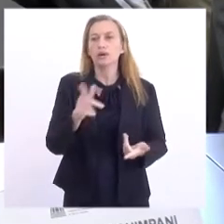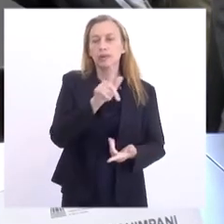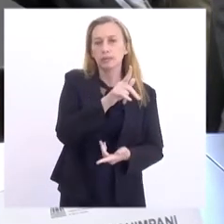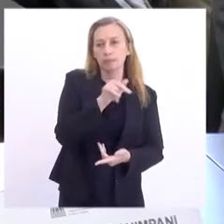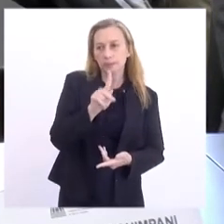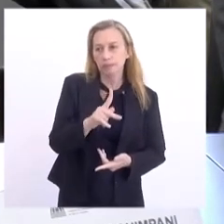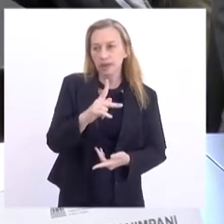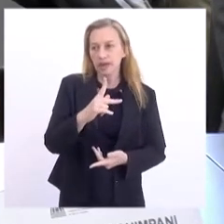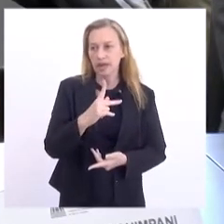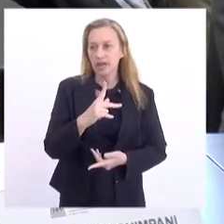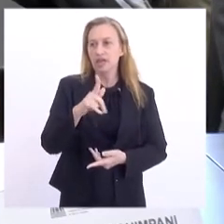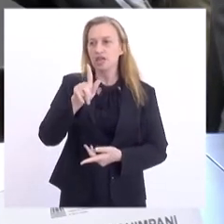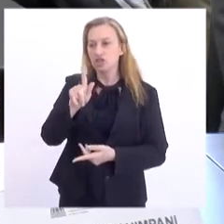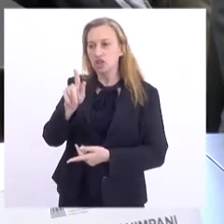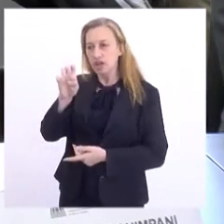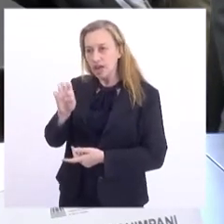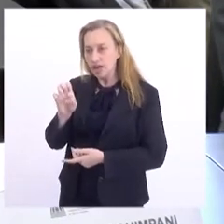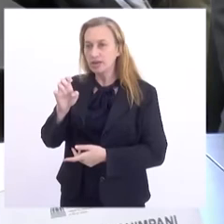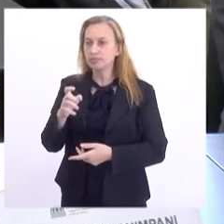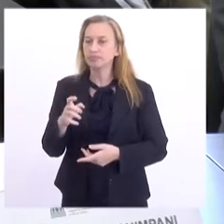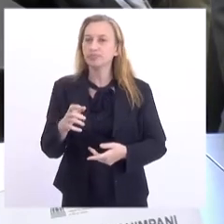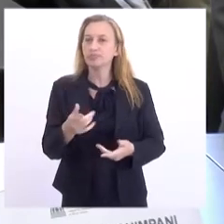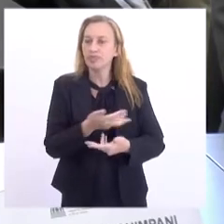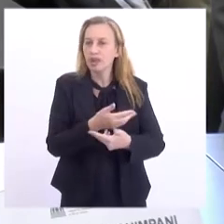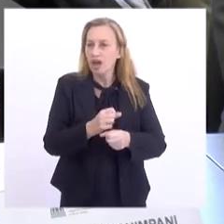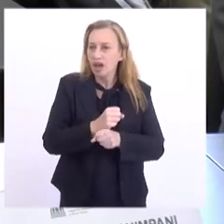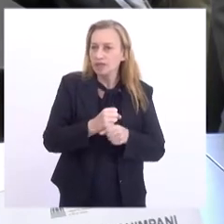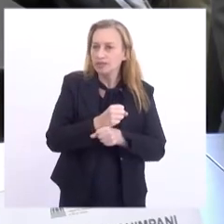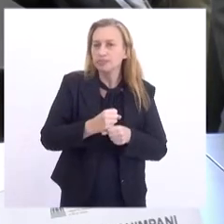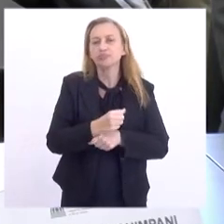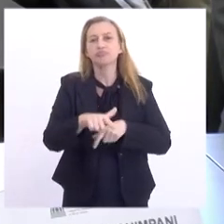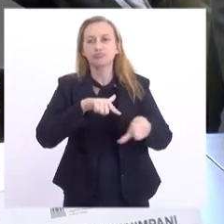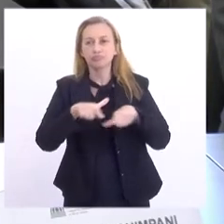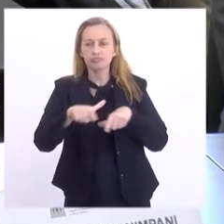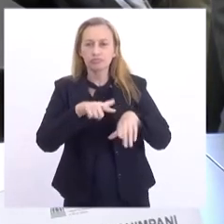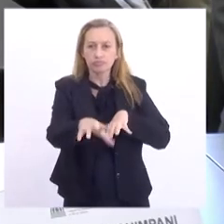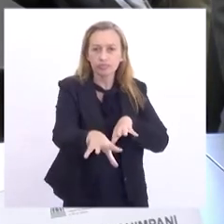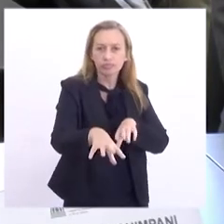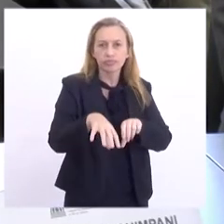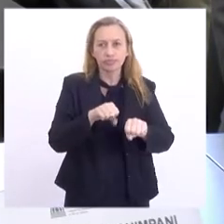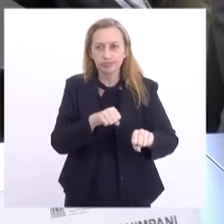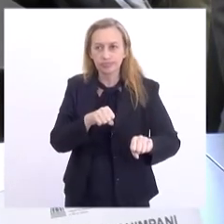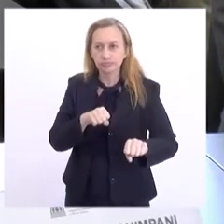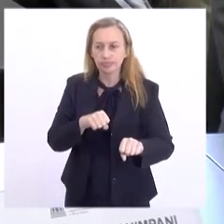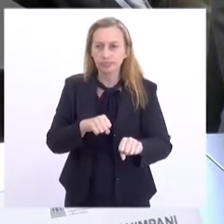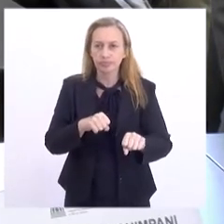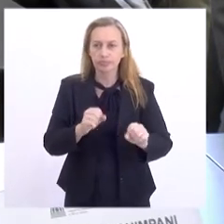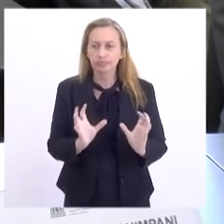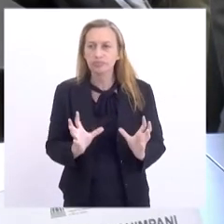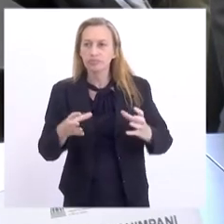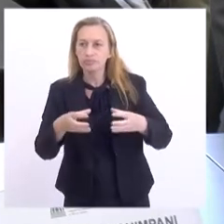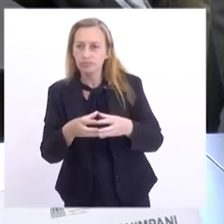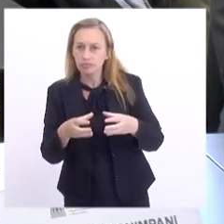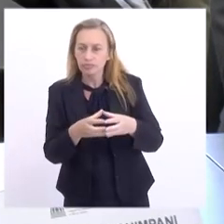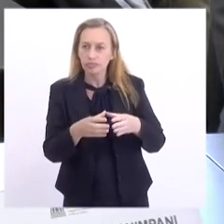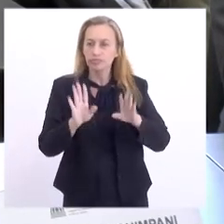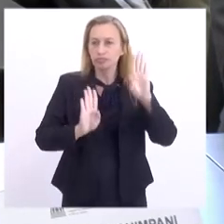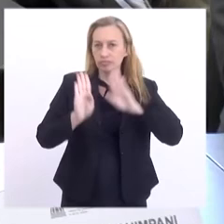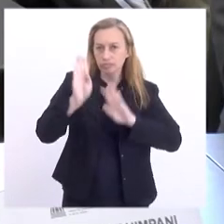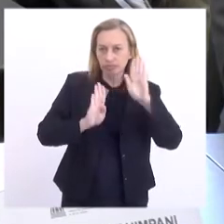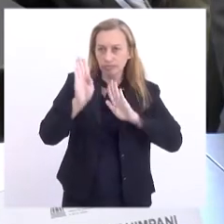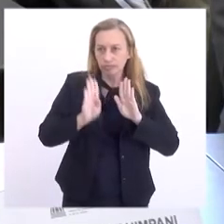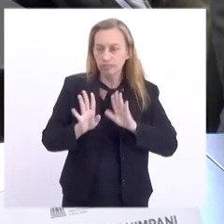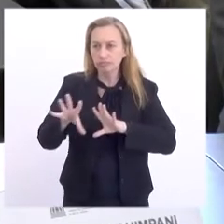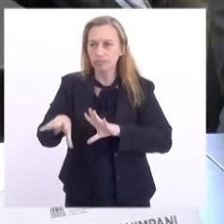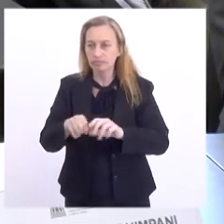além disso a PG é ela há muitos anos ela trabalha na formação dos membros das comissões de licitação